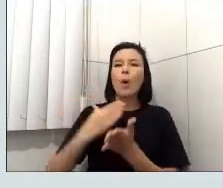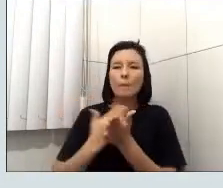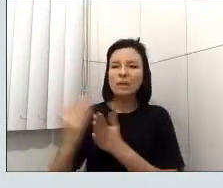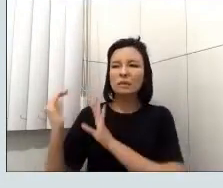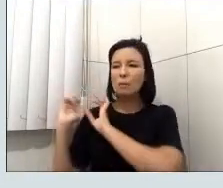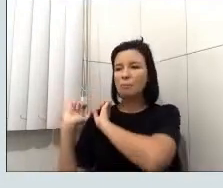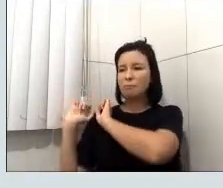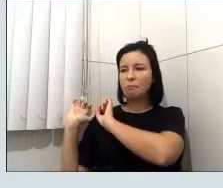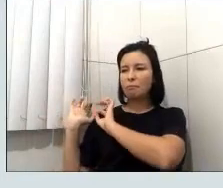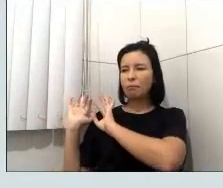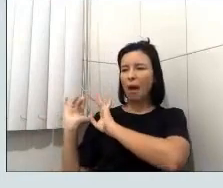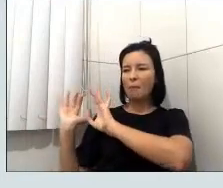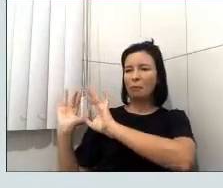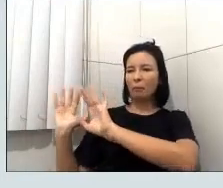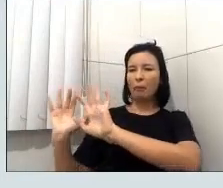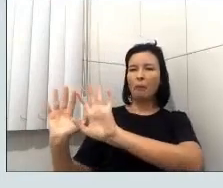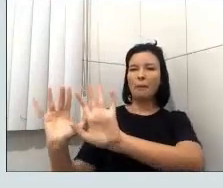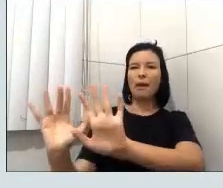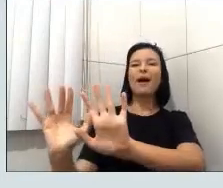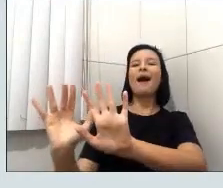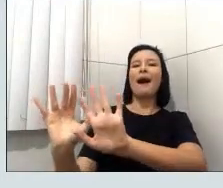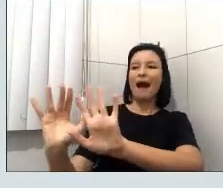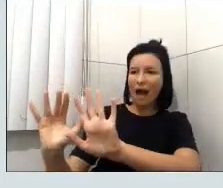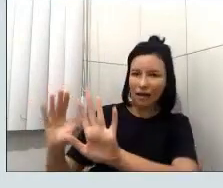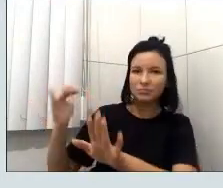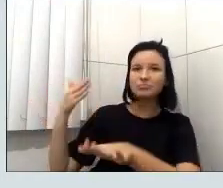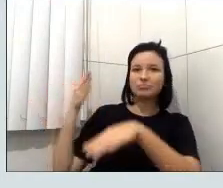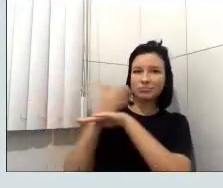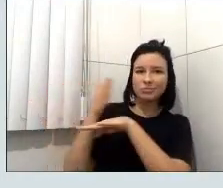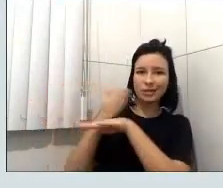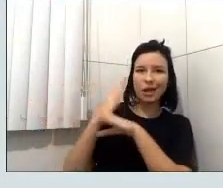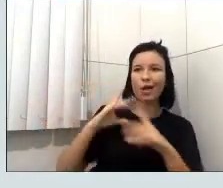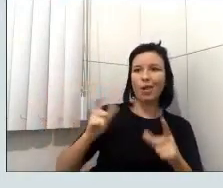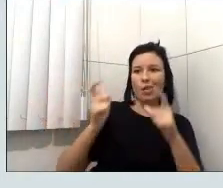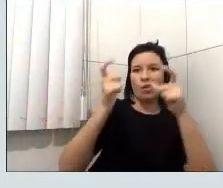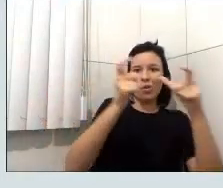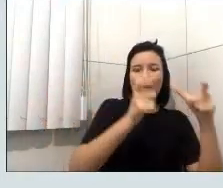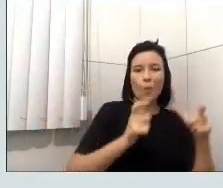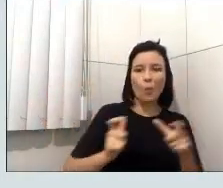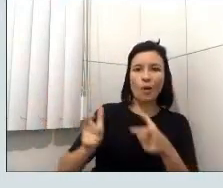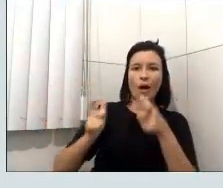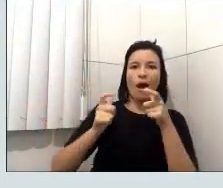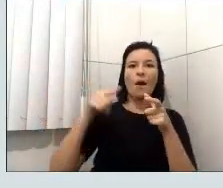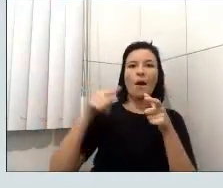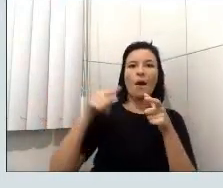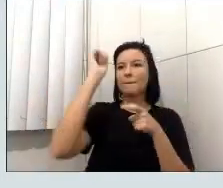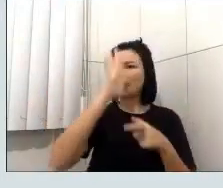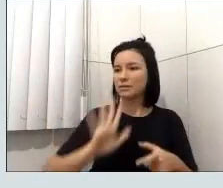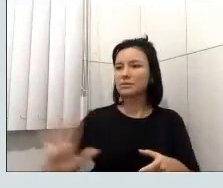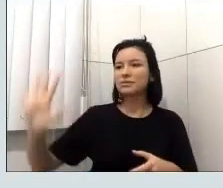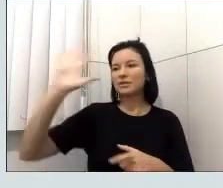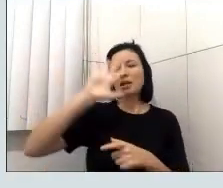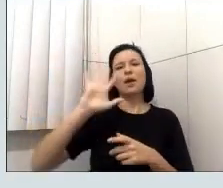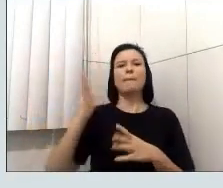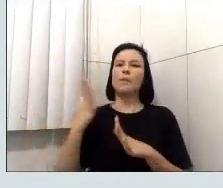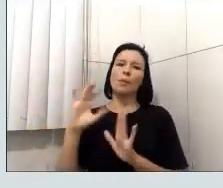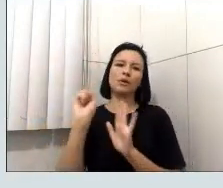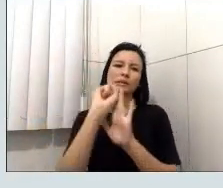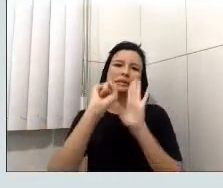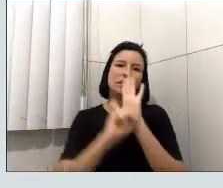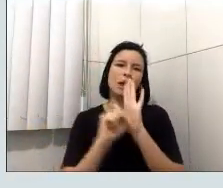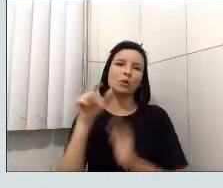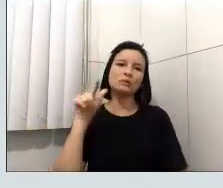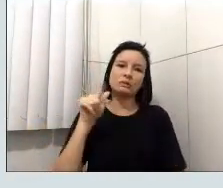começaram a adentrar o interior do país. E aí é lá para o século XVII. Um outro grupo é o